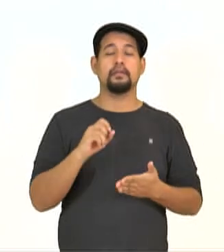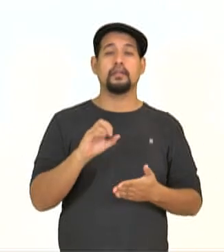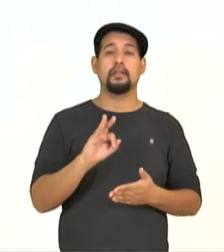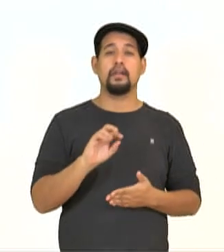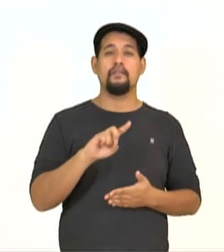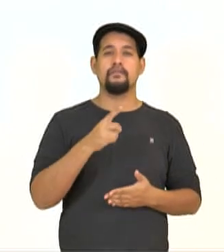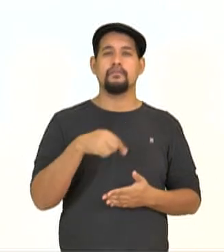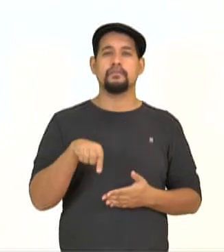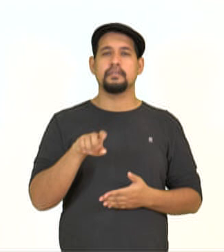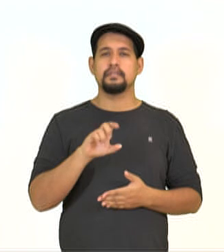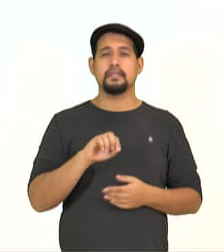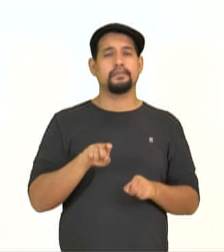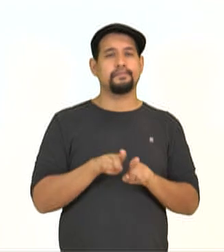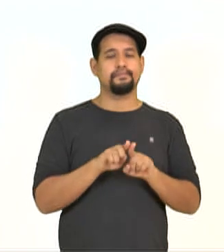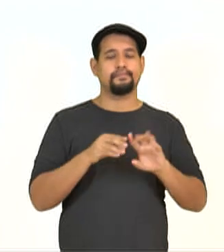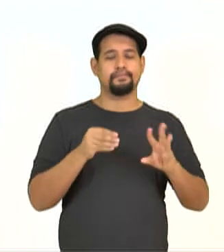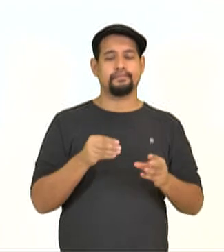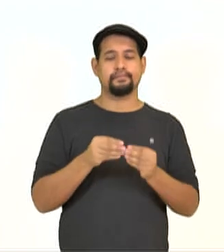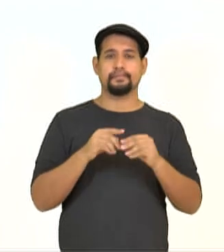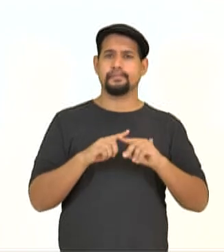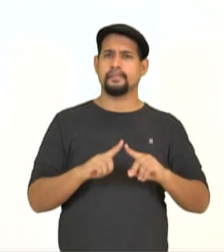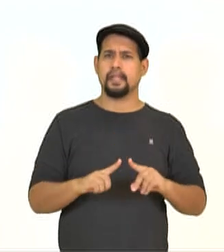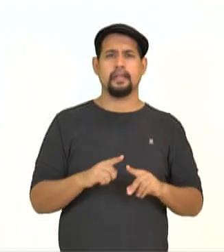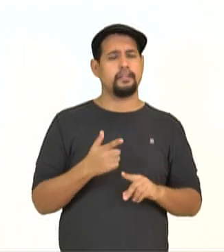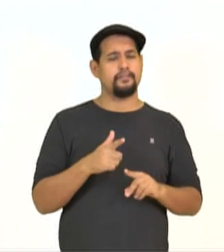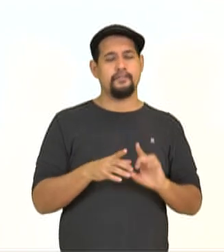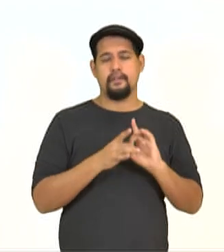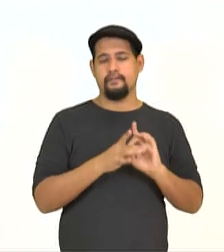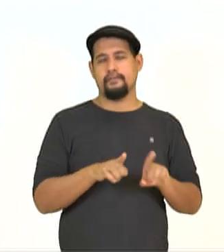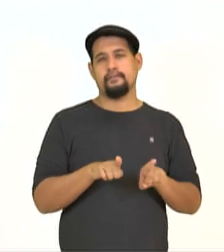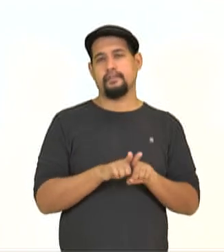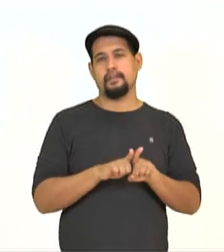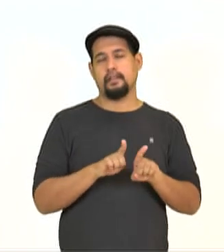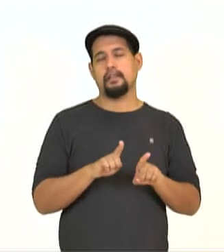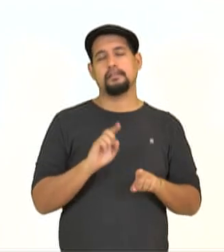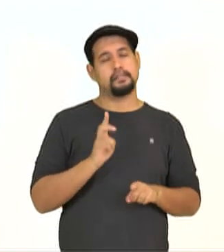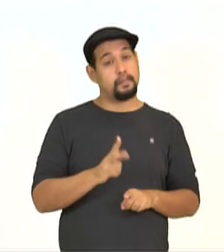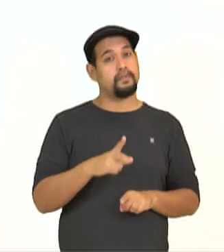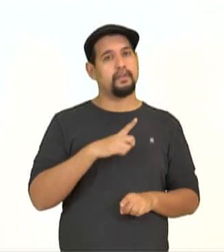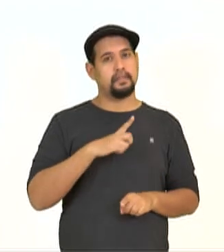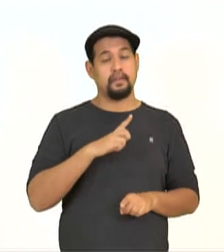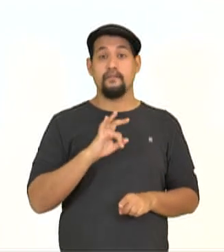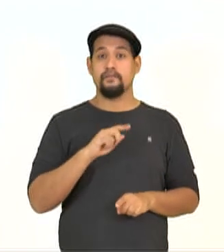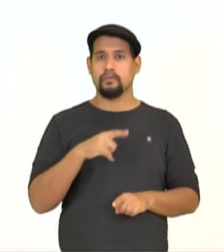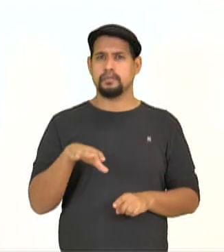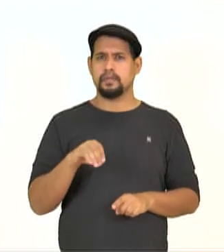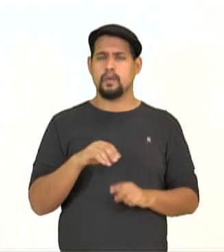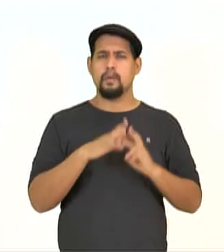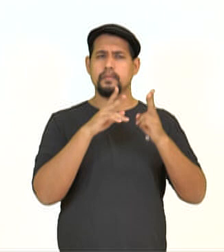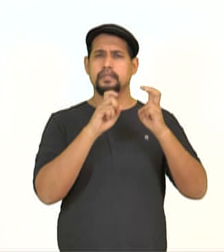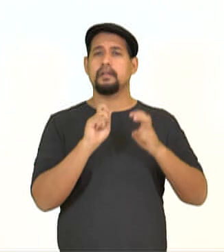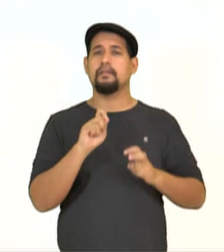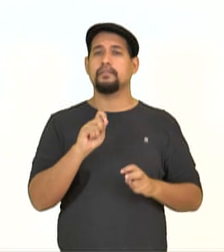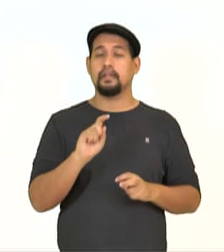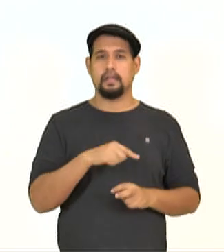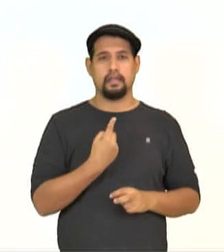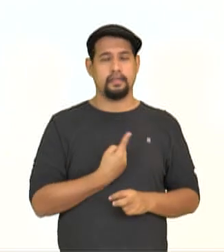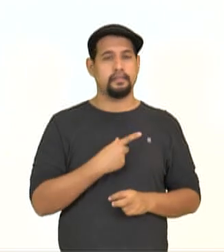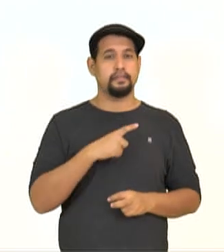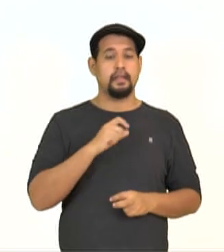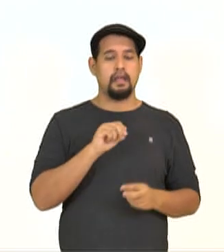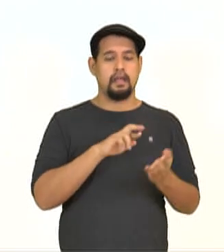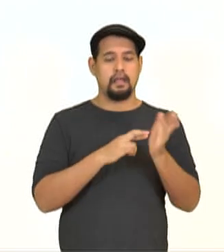função quadrática incompleta também, mas que não vai deixar de ser uma função quadrática. Observem o seguinte, né? Nós temos